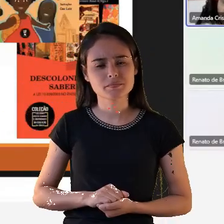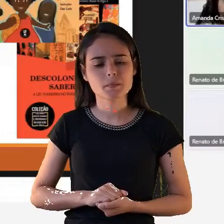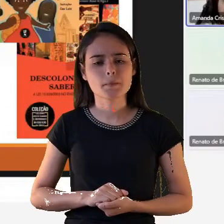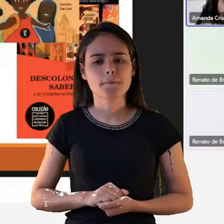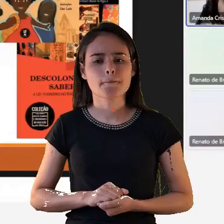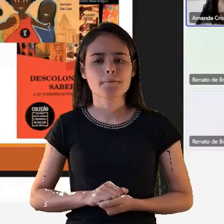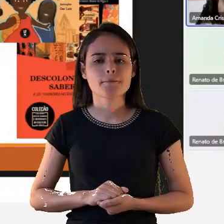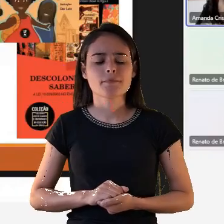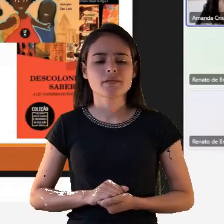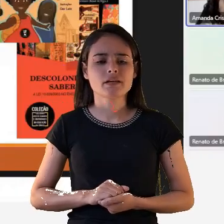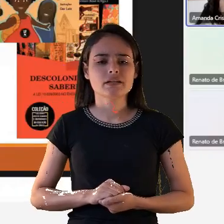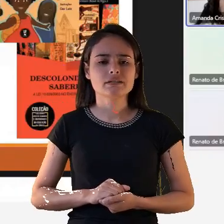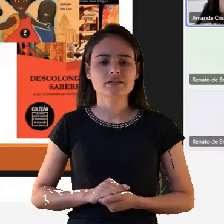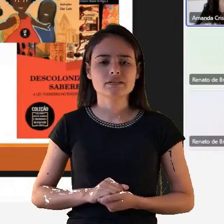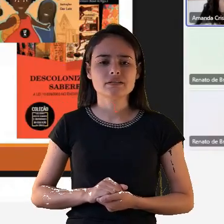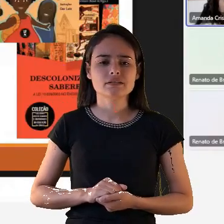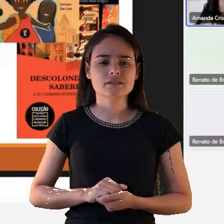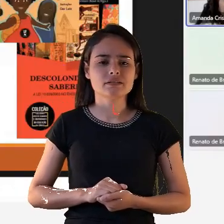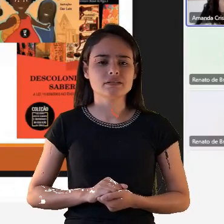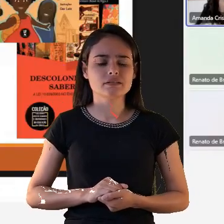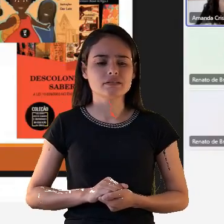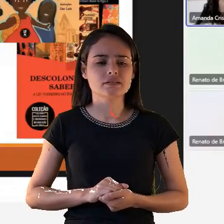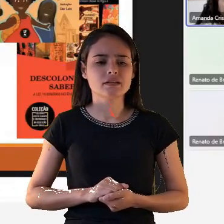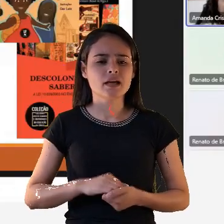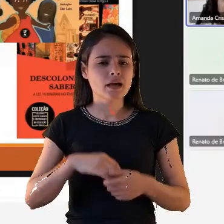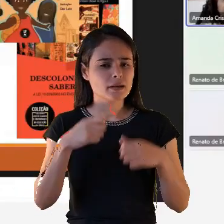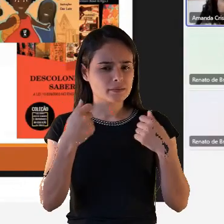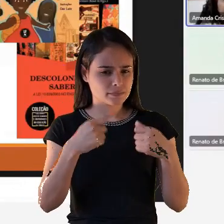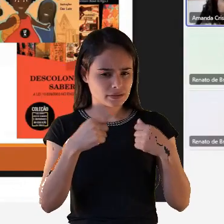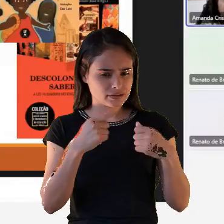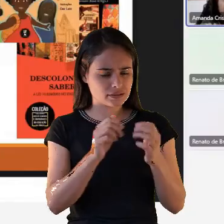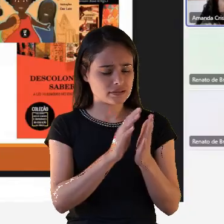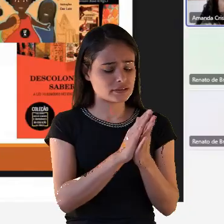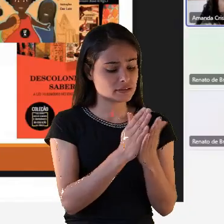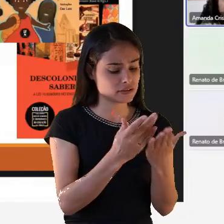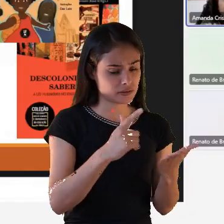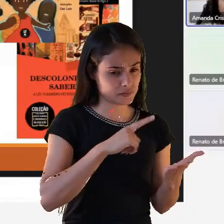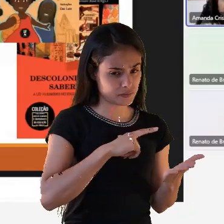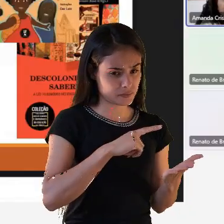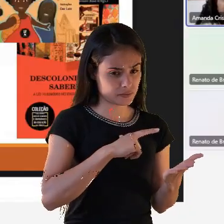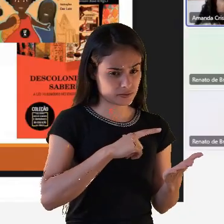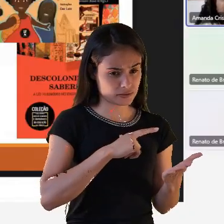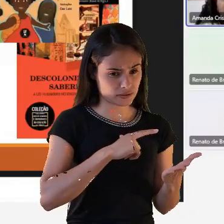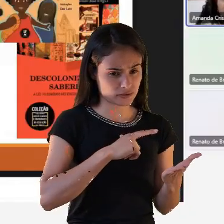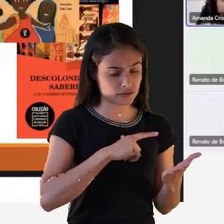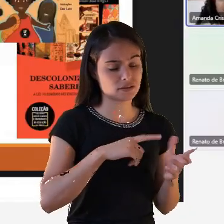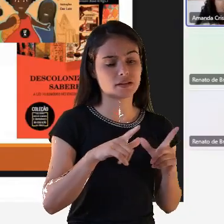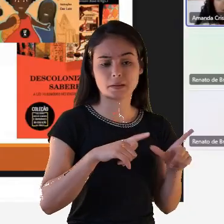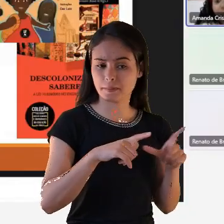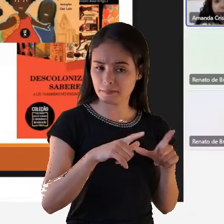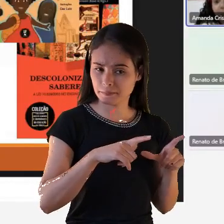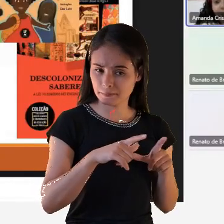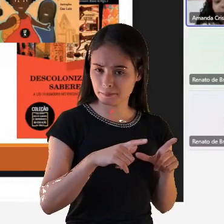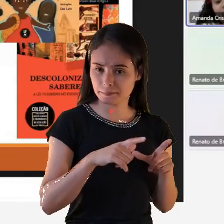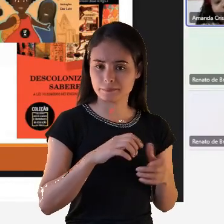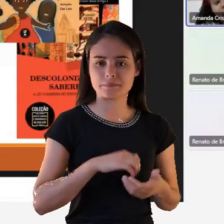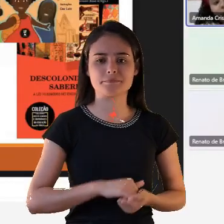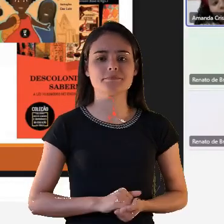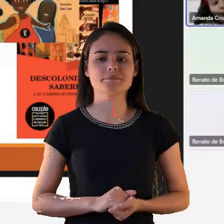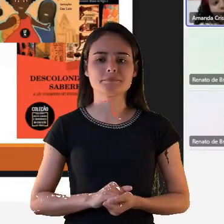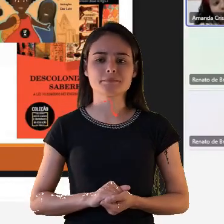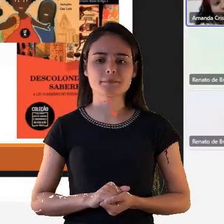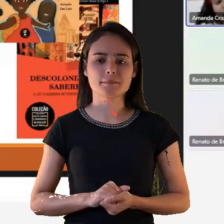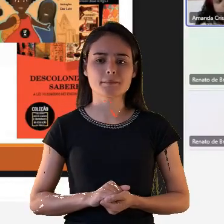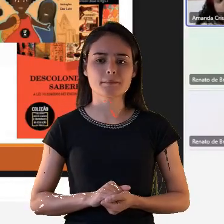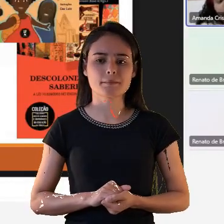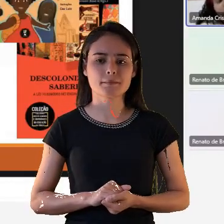desejam para os seus filhos, né? Principalmente essa geração, né? Que é essa geração antes da minha, né? Então,